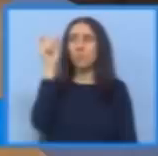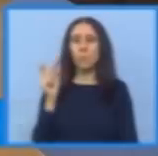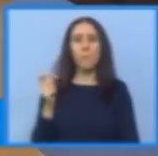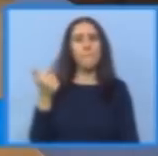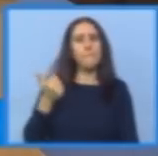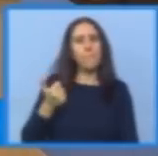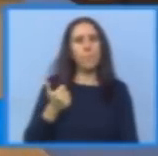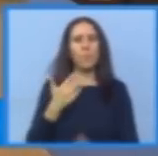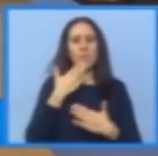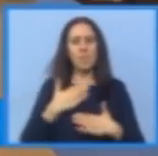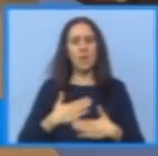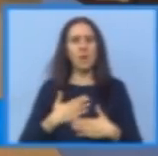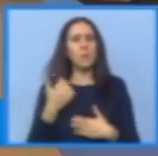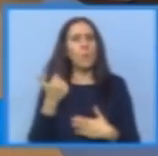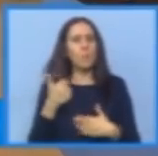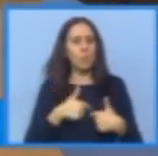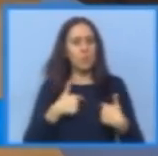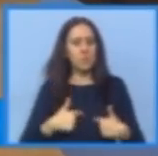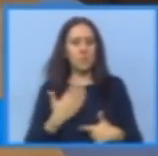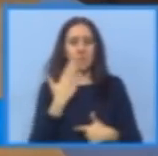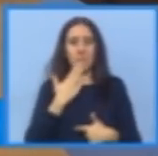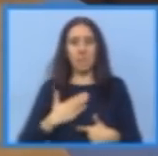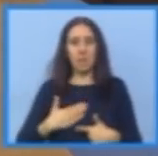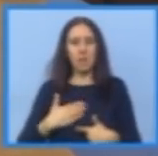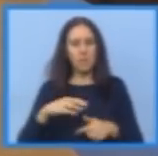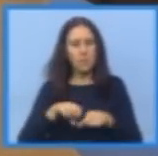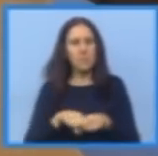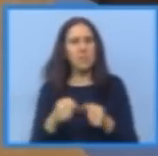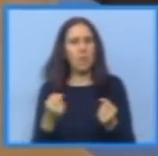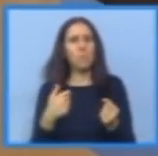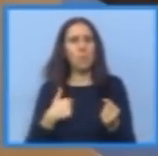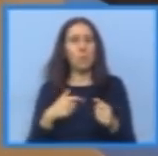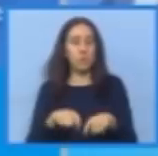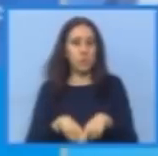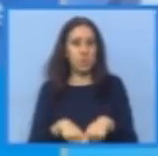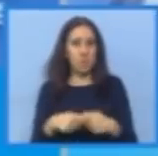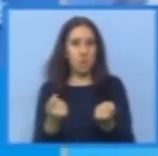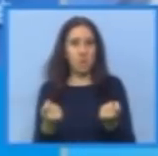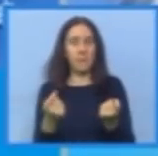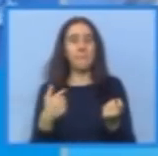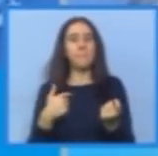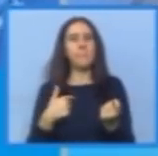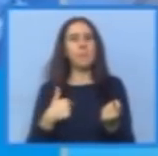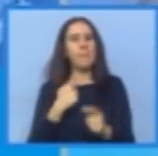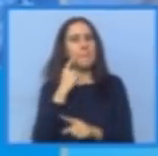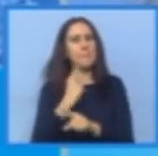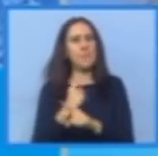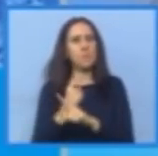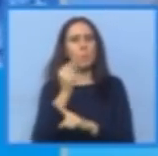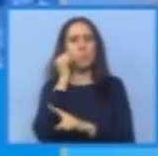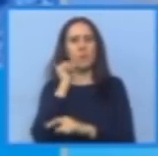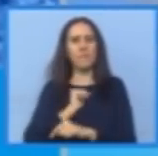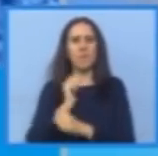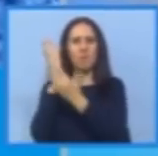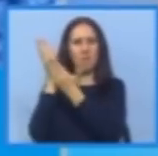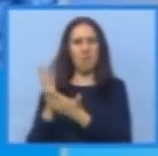bom, que ponhas uma coisa tão boa no meu coração, que permitas que eu a estrague, e mesmo assim continuas a ser meu Pai,